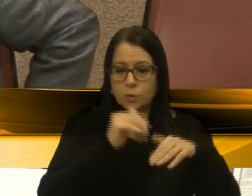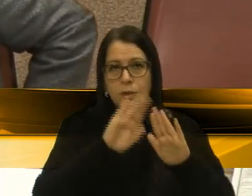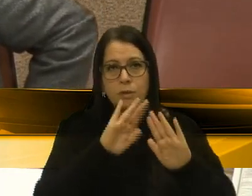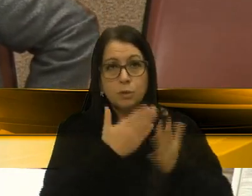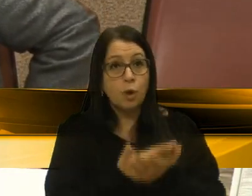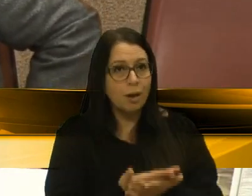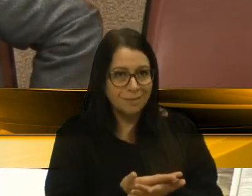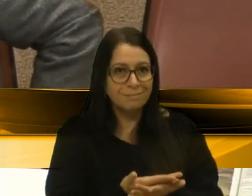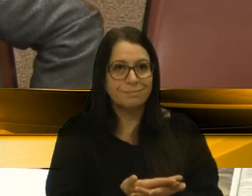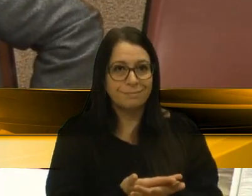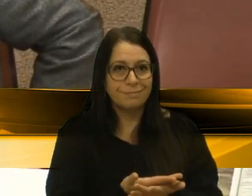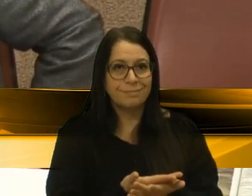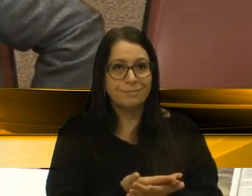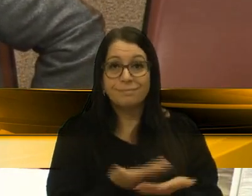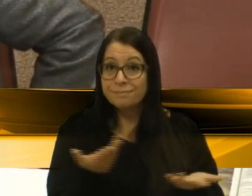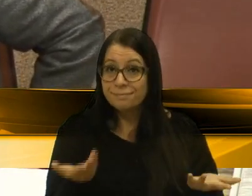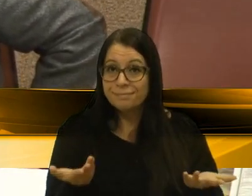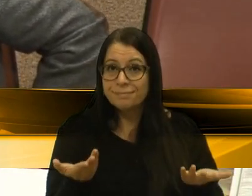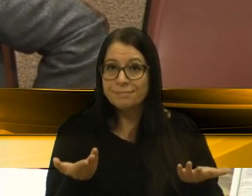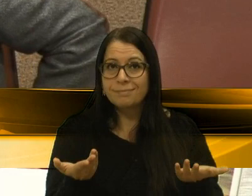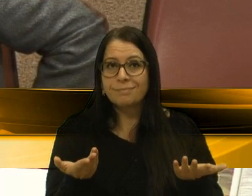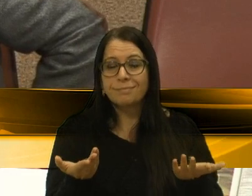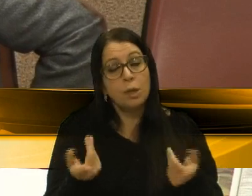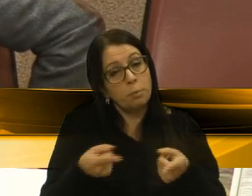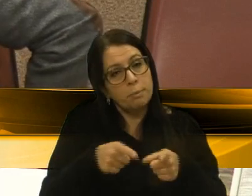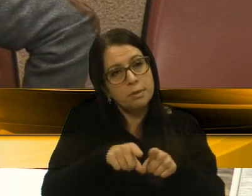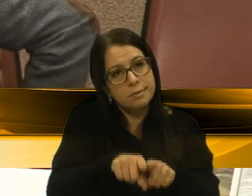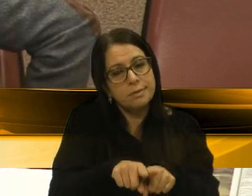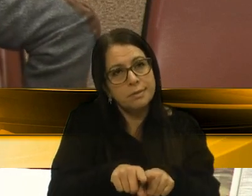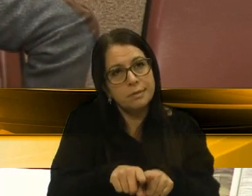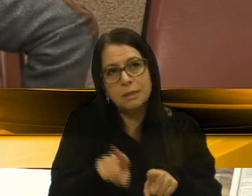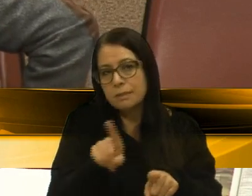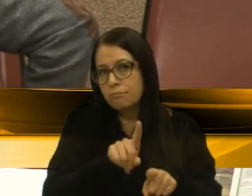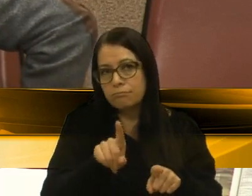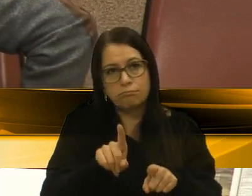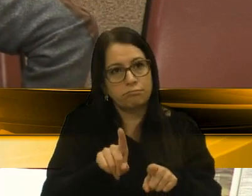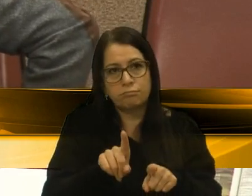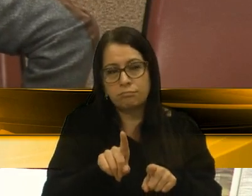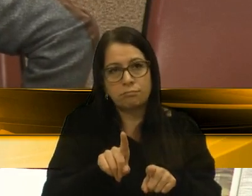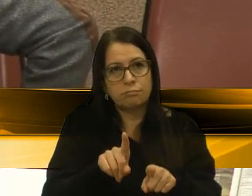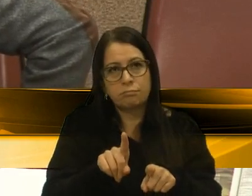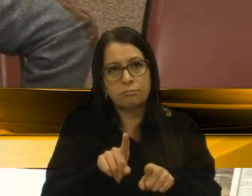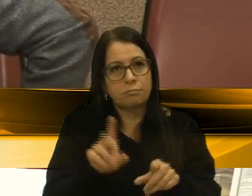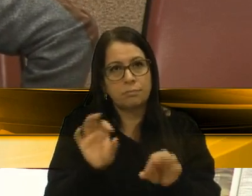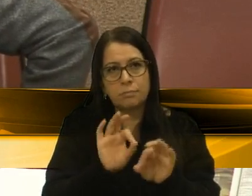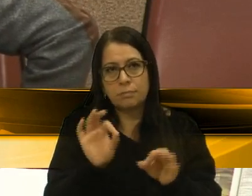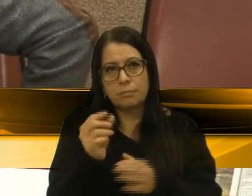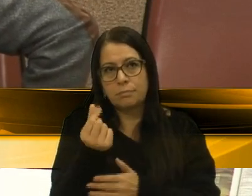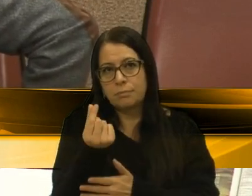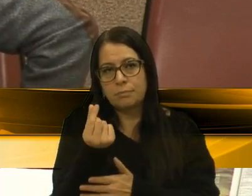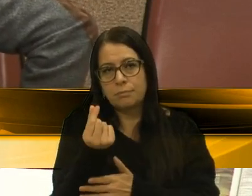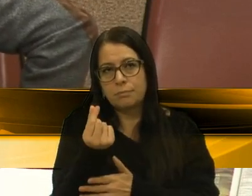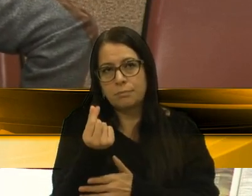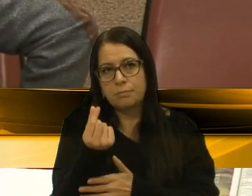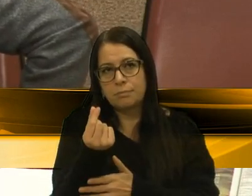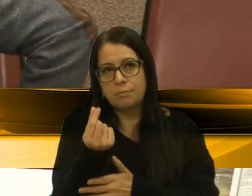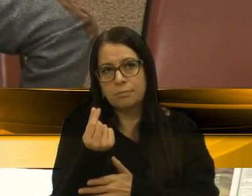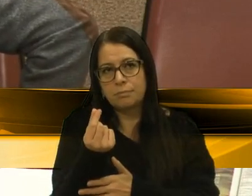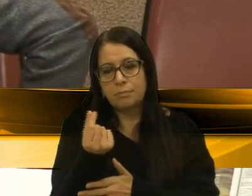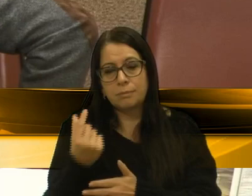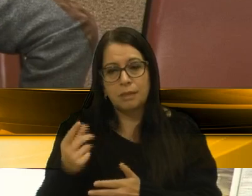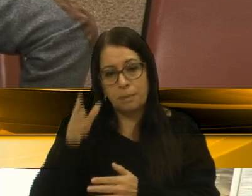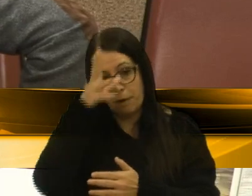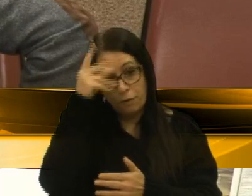escolas. Então, numa parceria, então não está saindo absolutamente nenhum tostão dos cofres